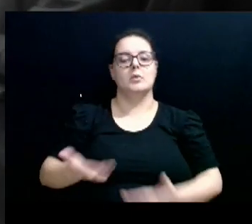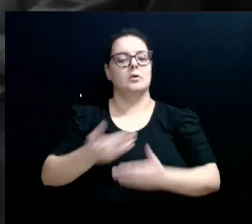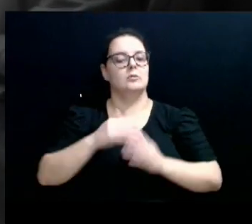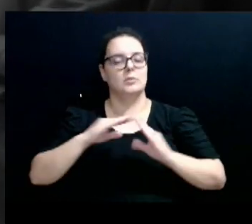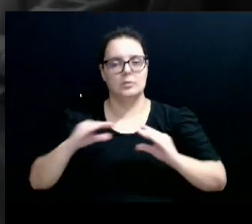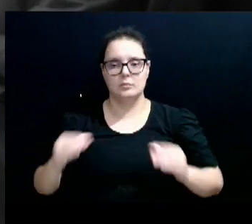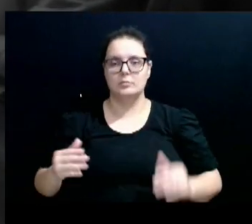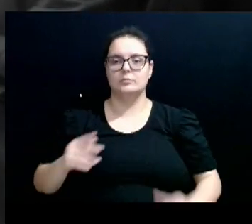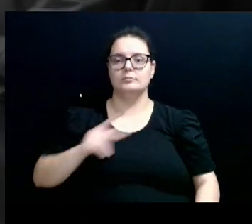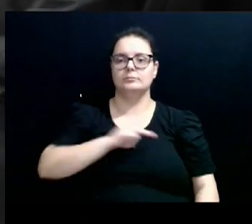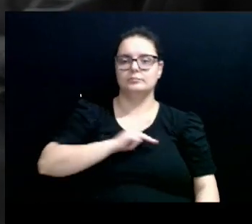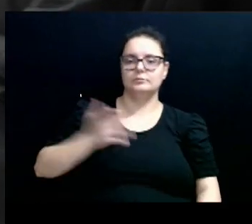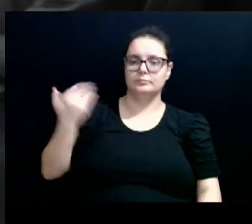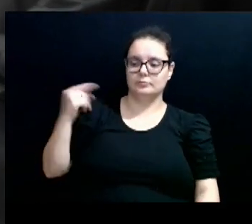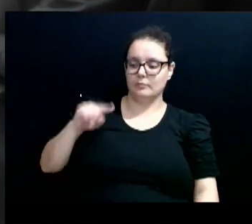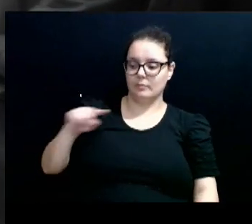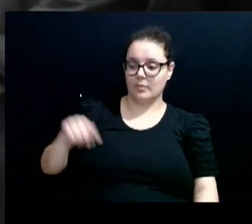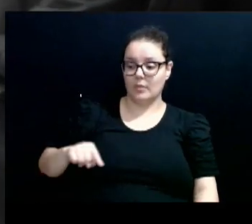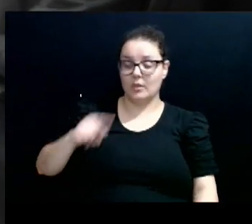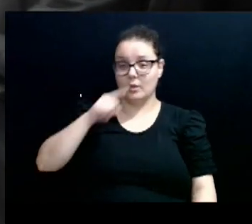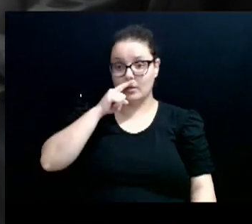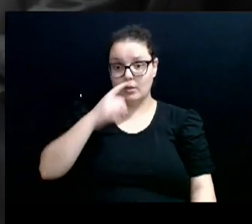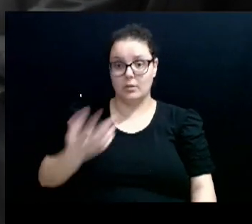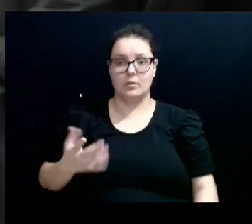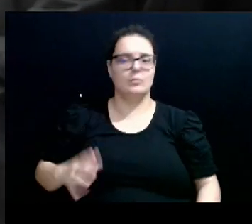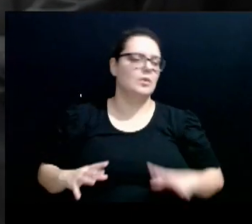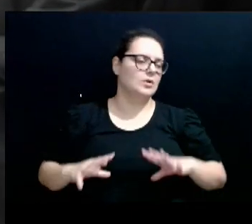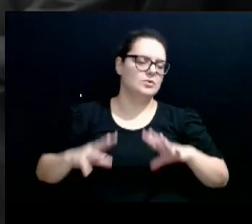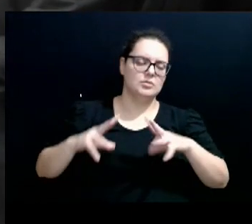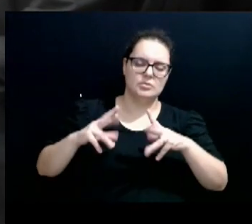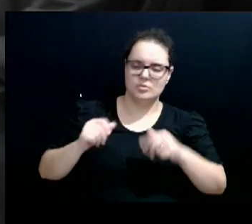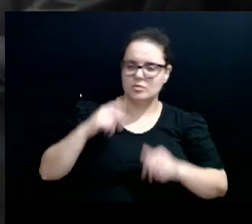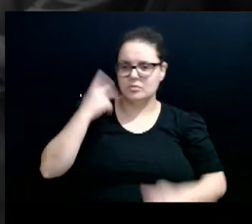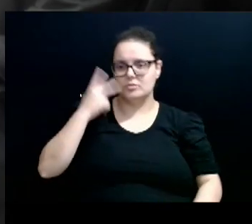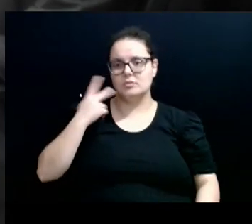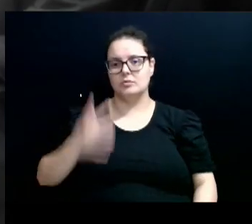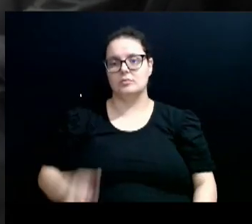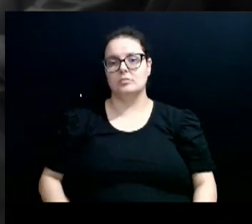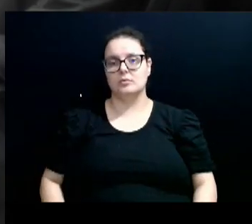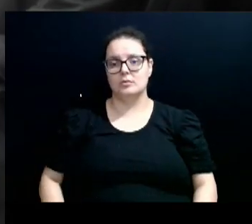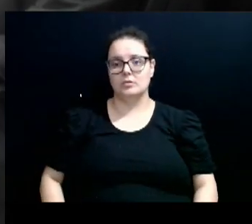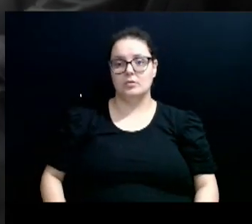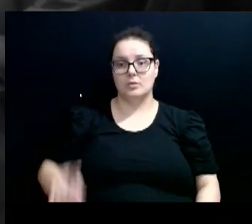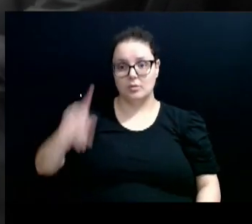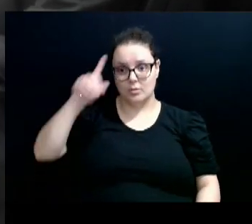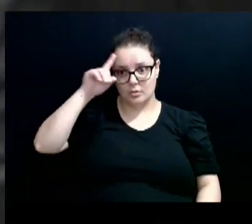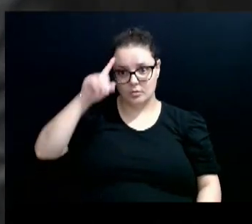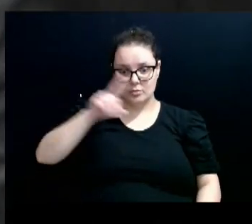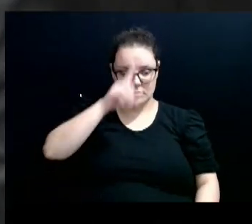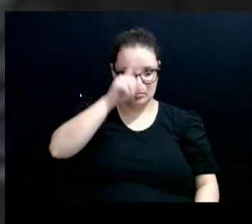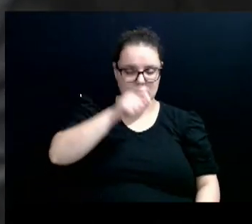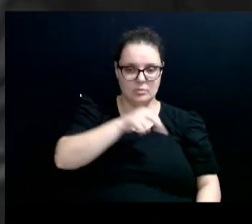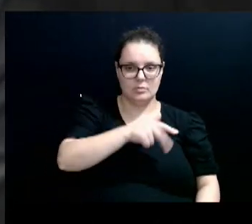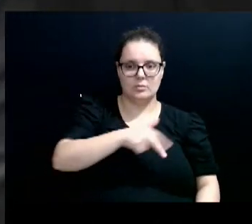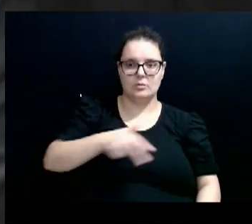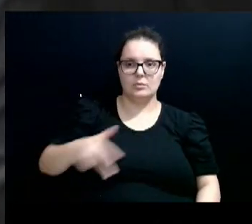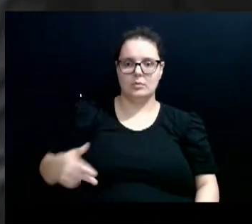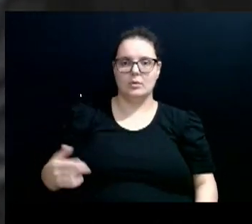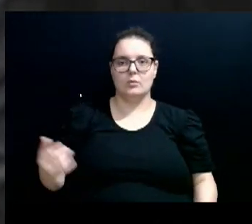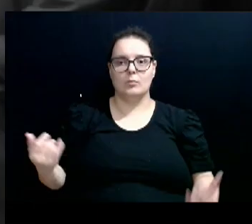Zé Carlos, mas todos os vereadores. O dia que eu saí, eu estava palito, né? Eu lembro, a